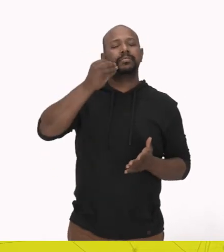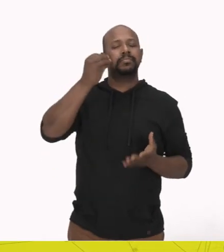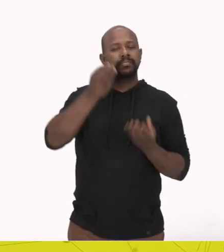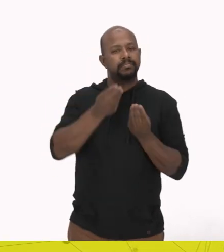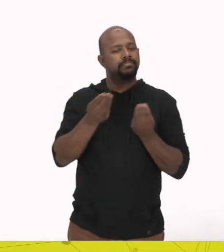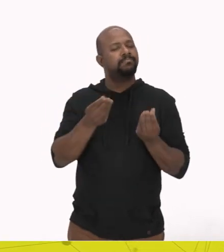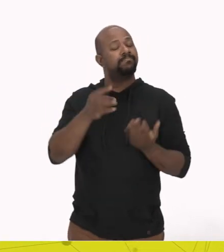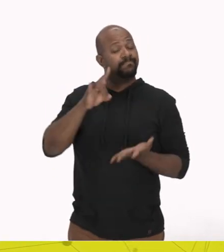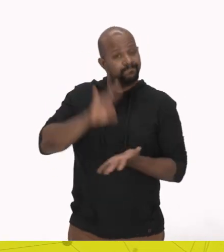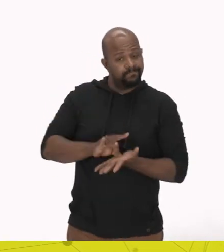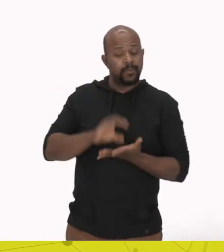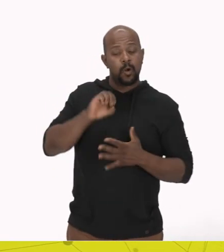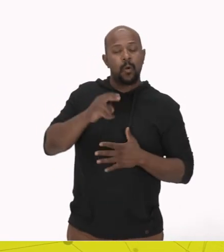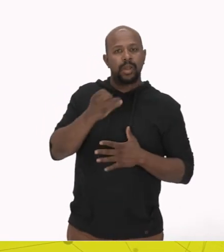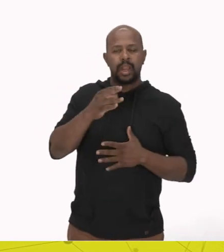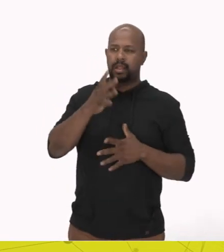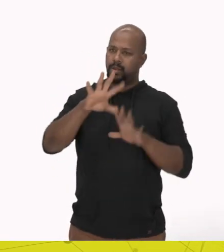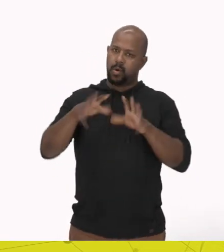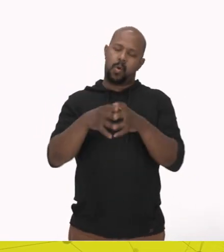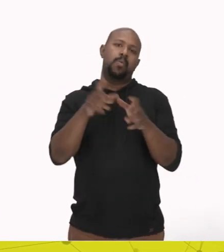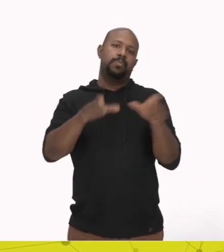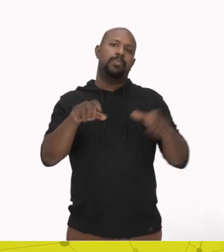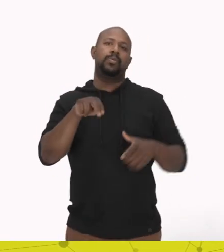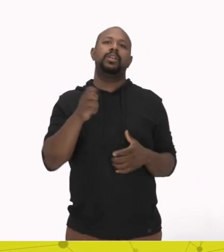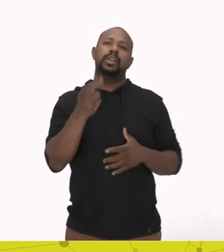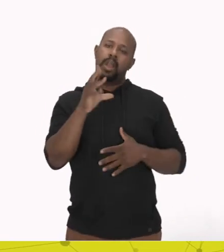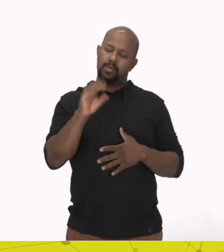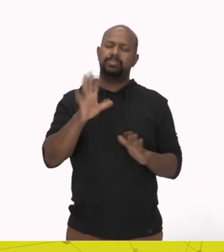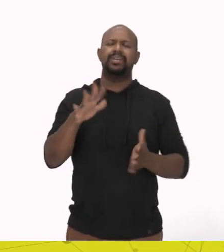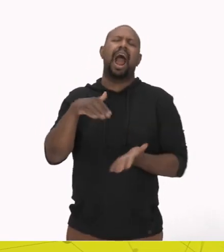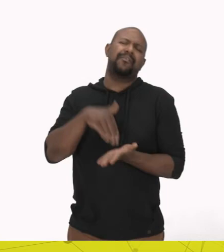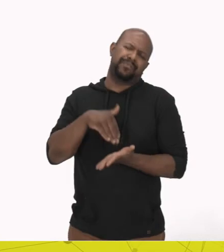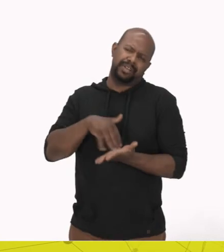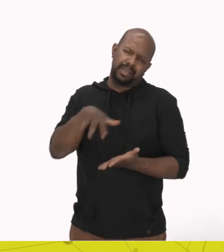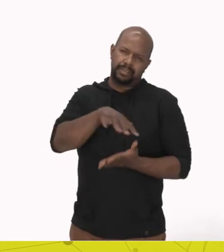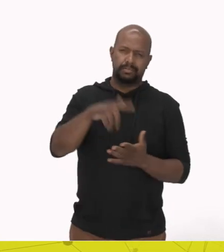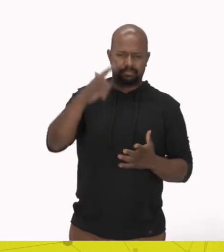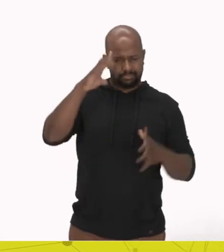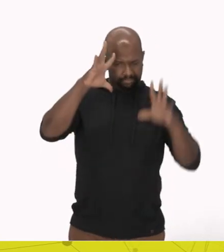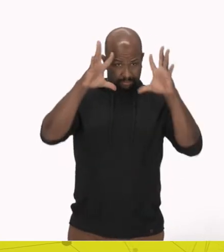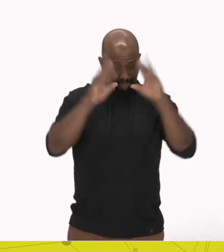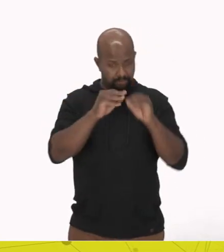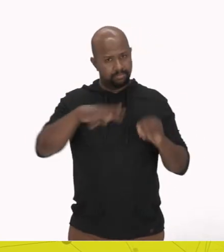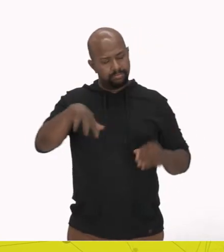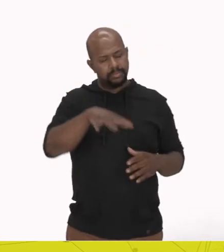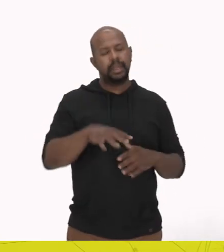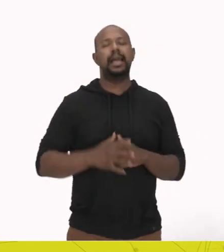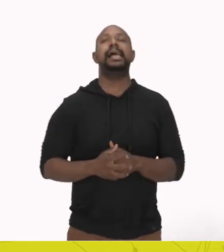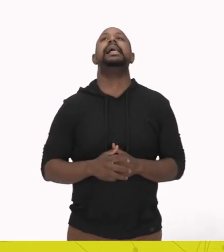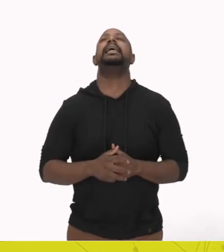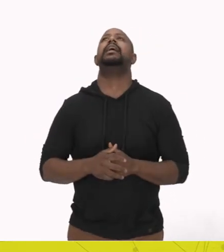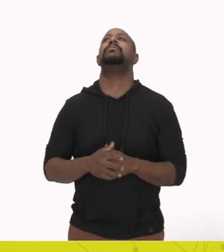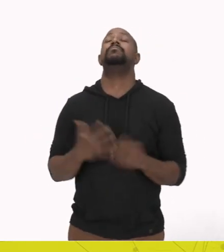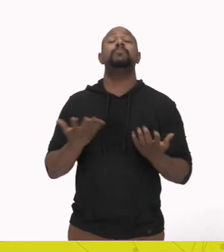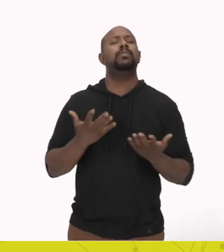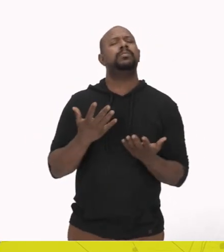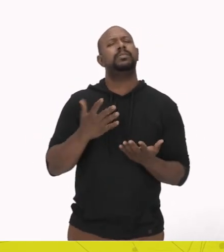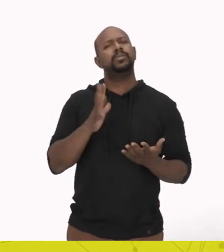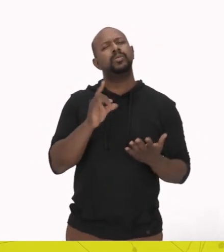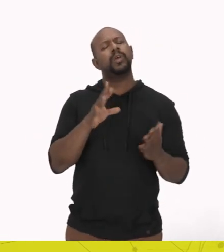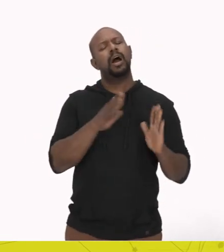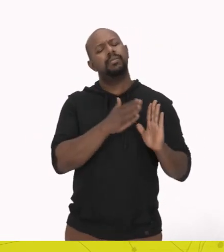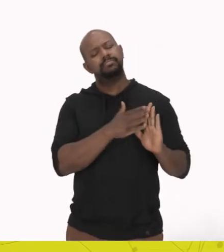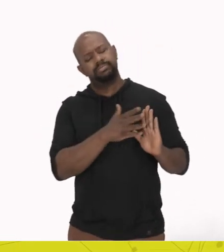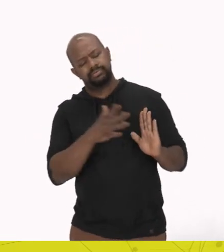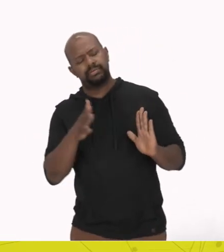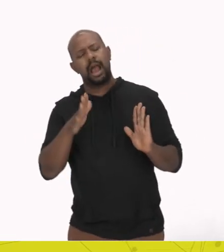as experiências concretas com o público neurodiverso. Finalizando já esse raciocínio, vamos